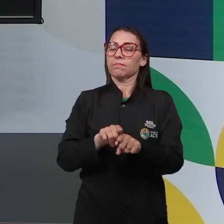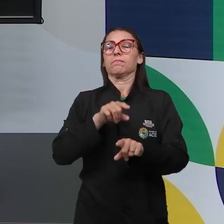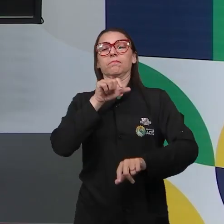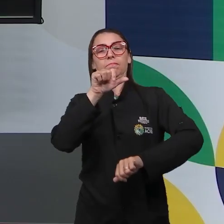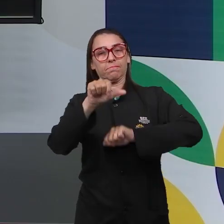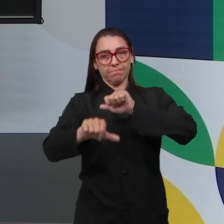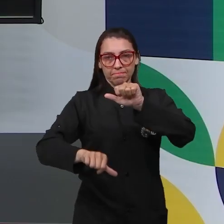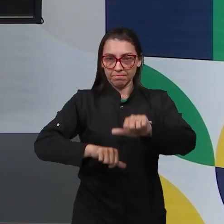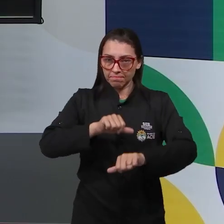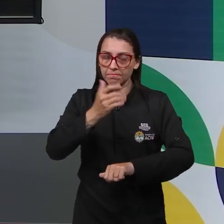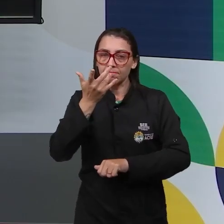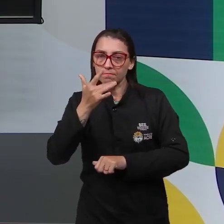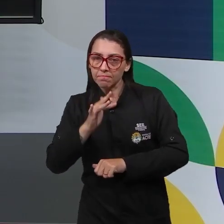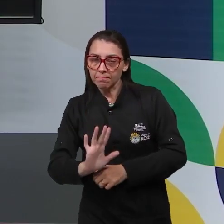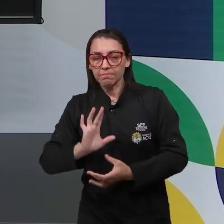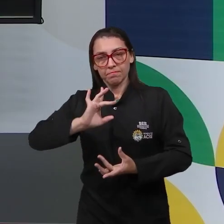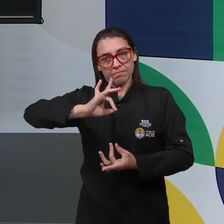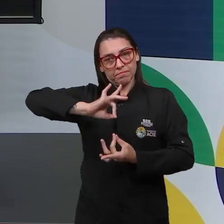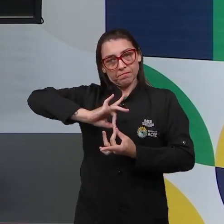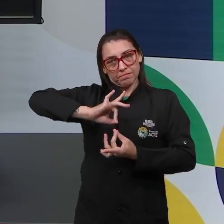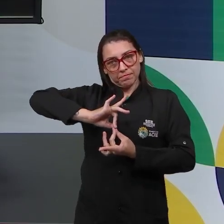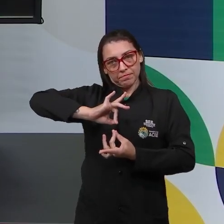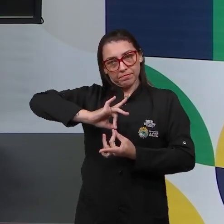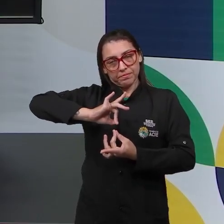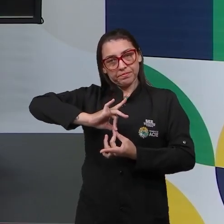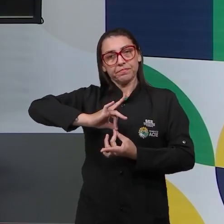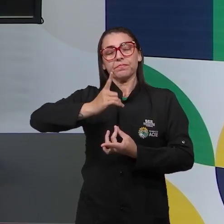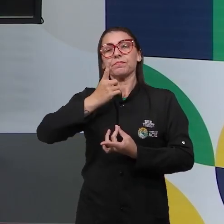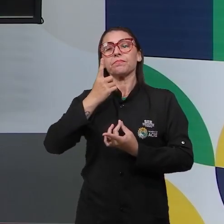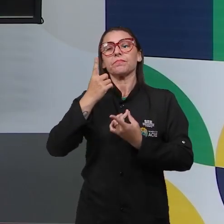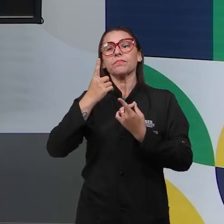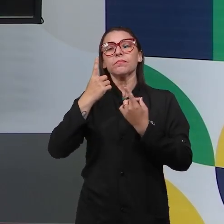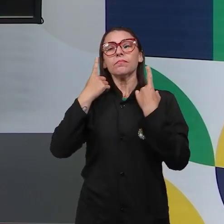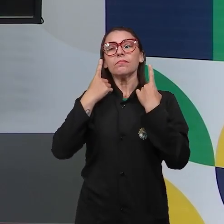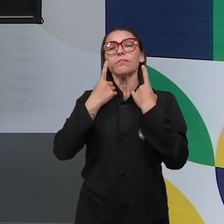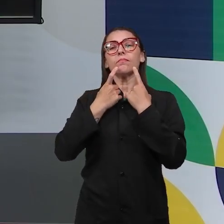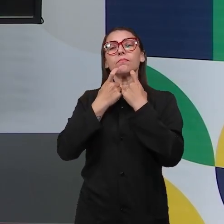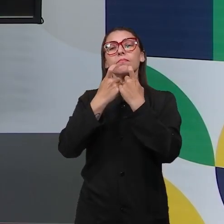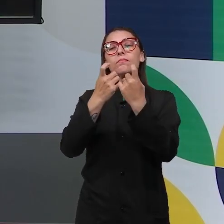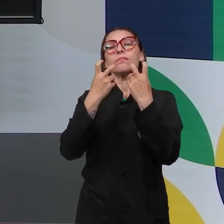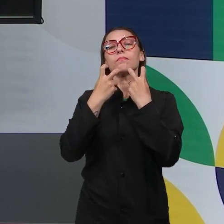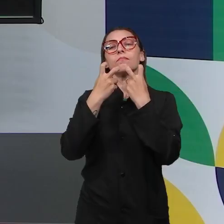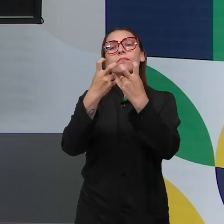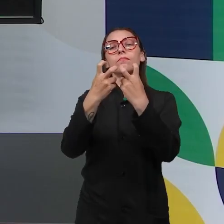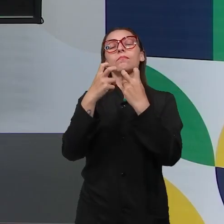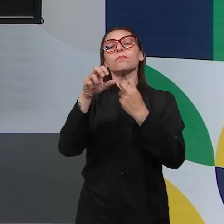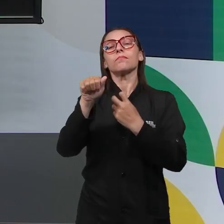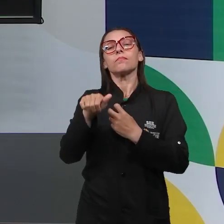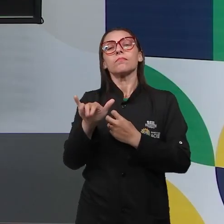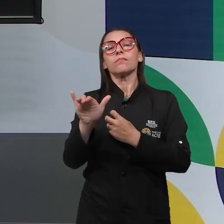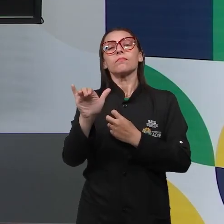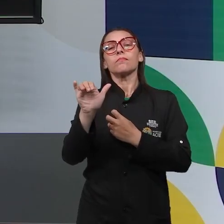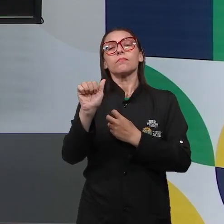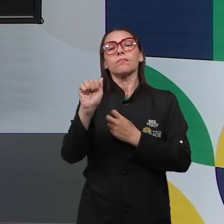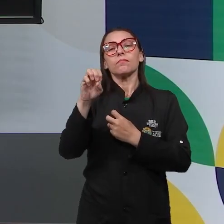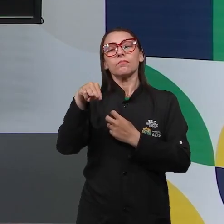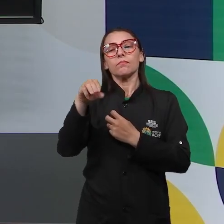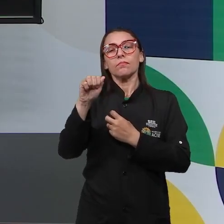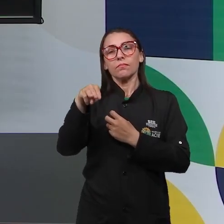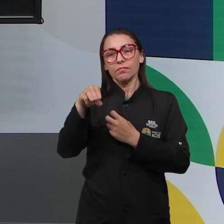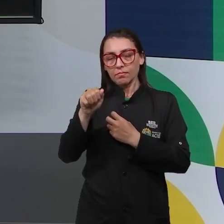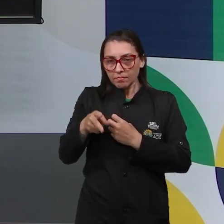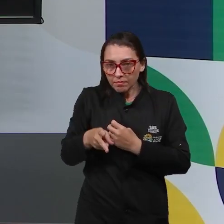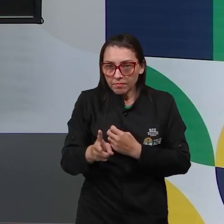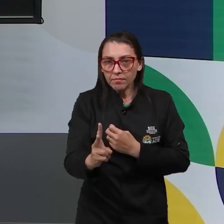tornou, crianças se tornaram um espírito guardião da floresta, e elas gritam, ai, ai, mamá, ai, ai, mamá. Então,